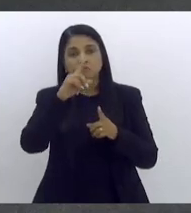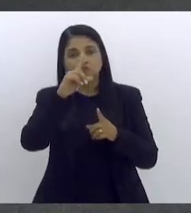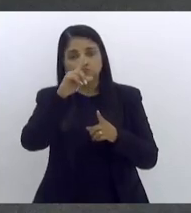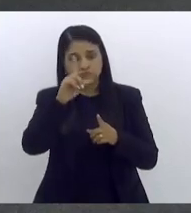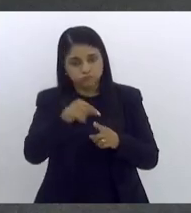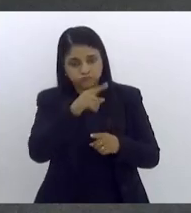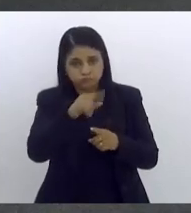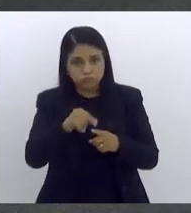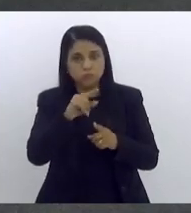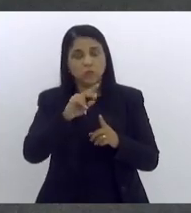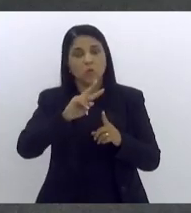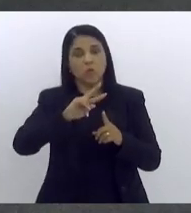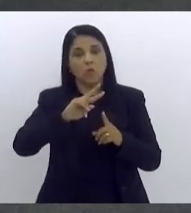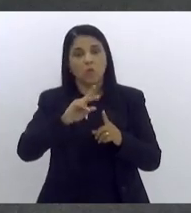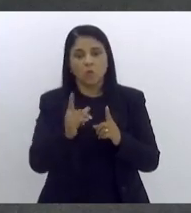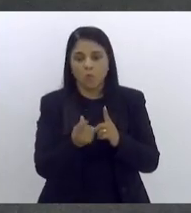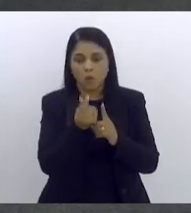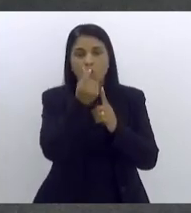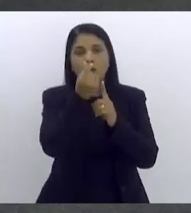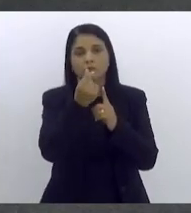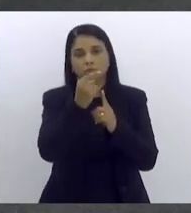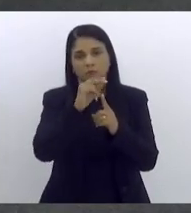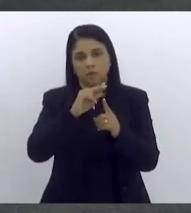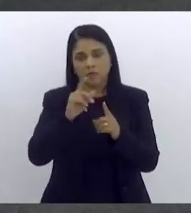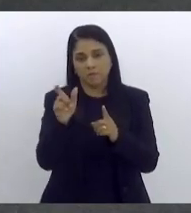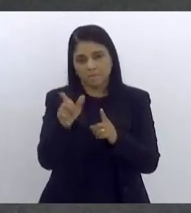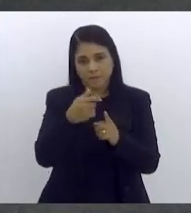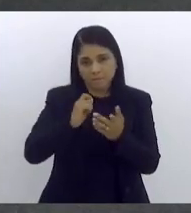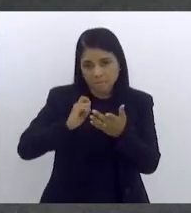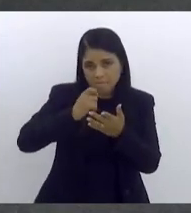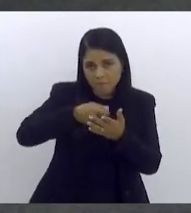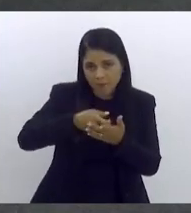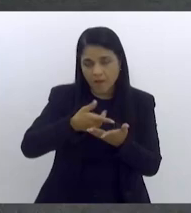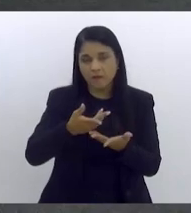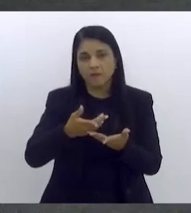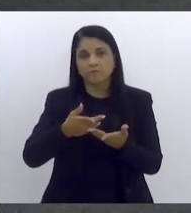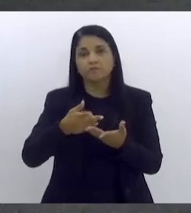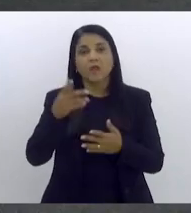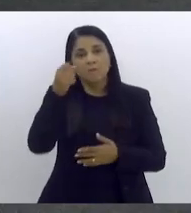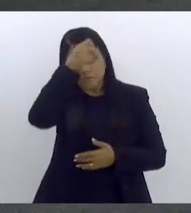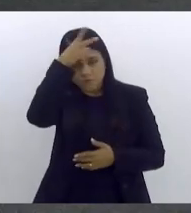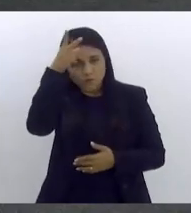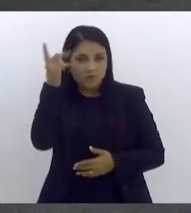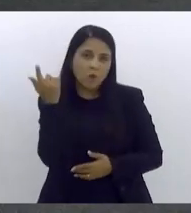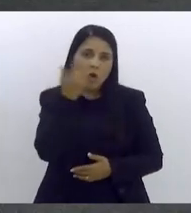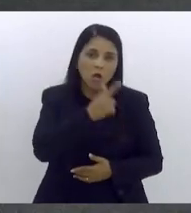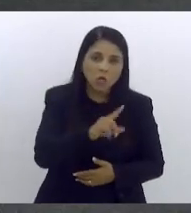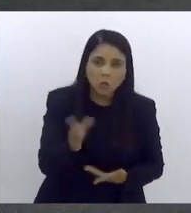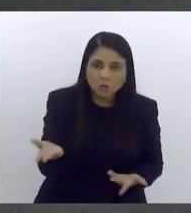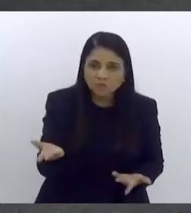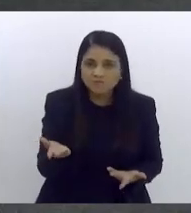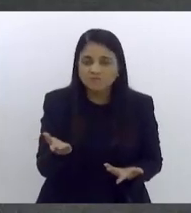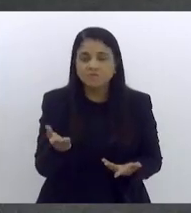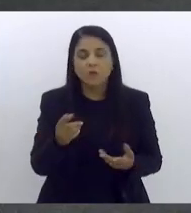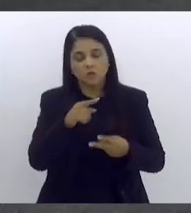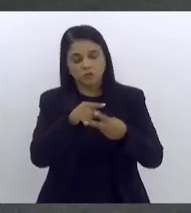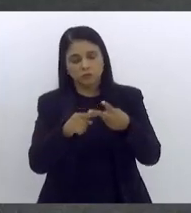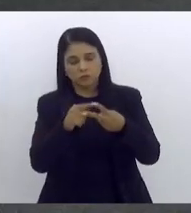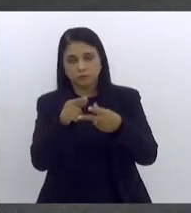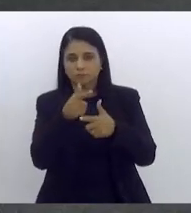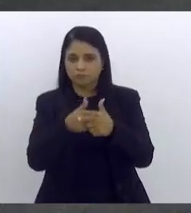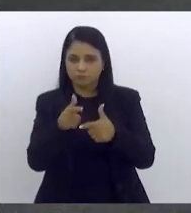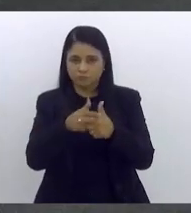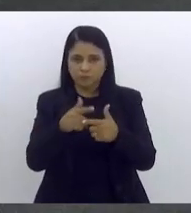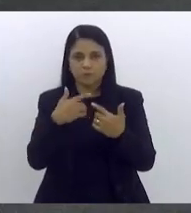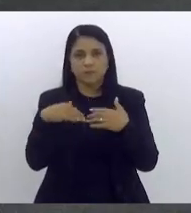prefeitura foi, recorreu e ganhou, dizendo que o sistema não ia poder funcionar. Então eu trago aqui esses dois problemas da minha cidade,